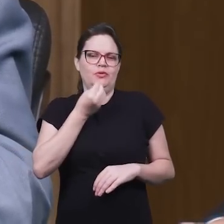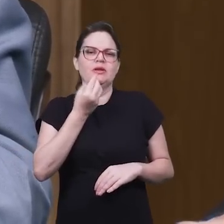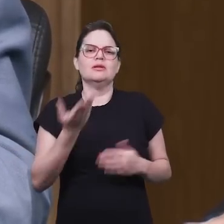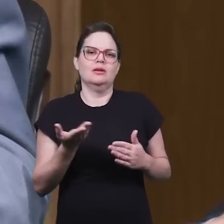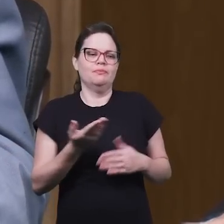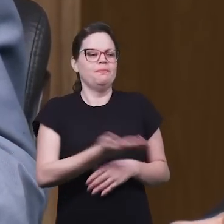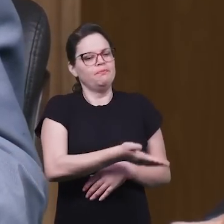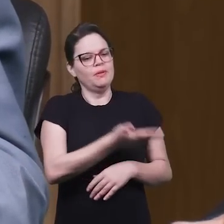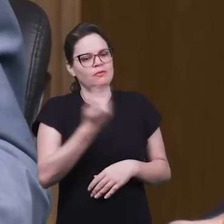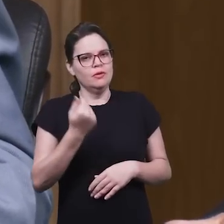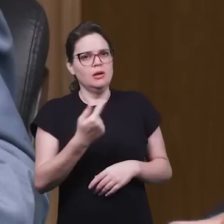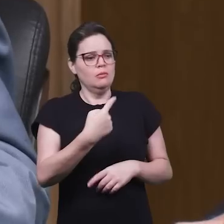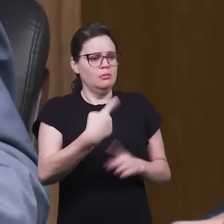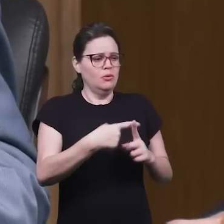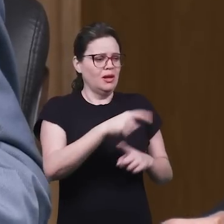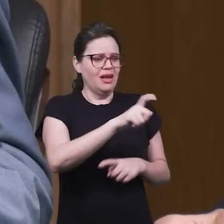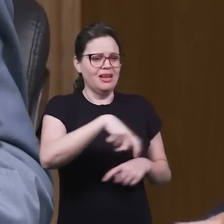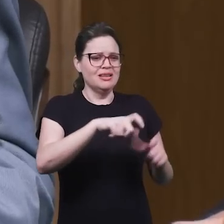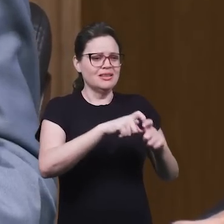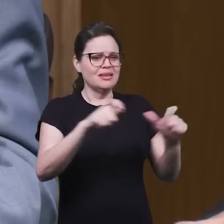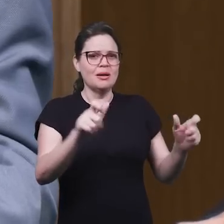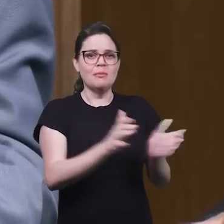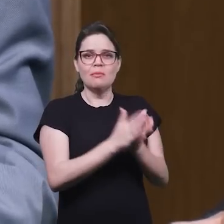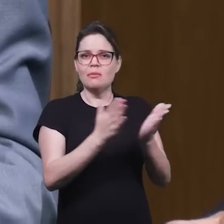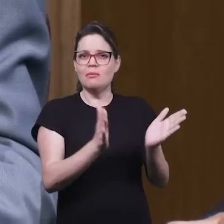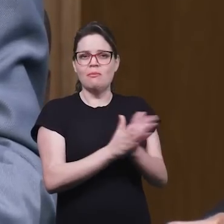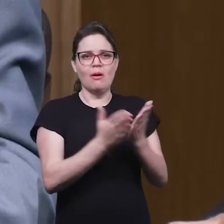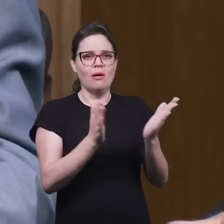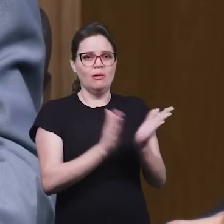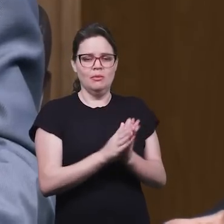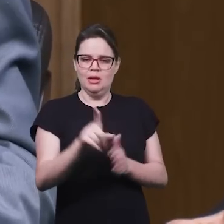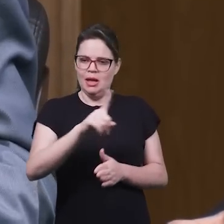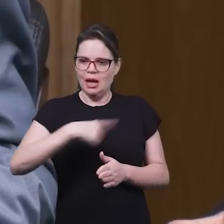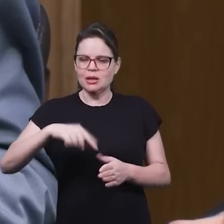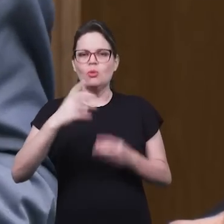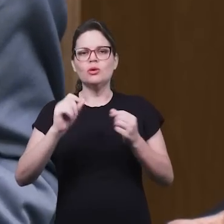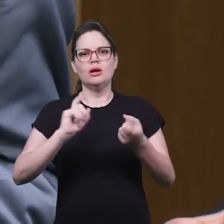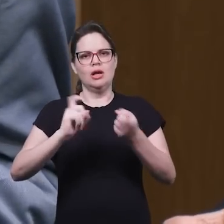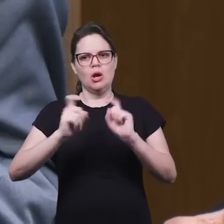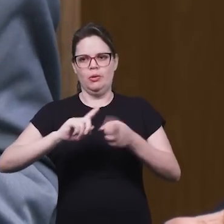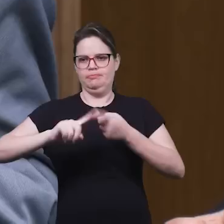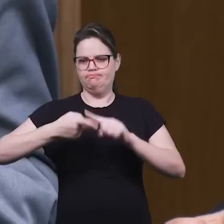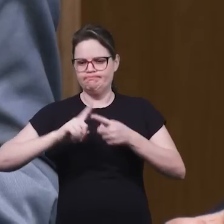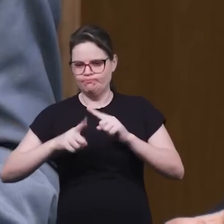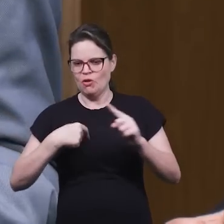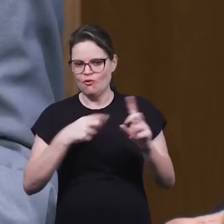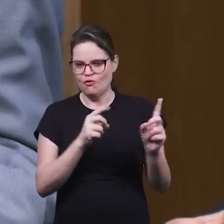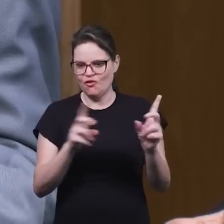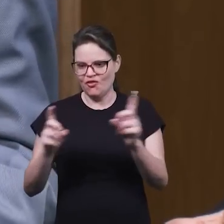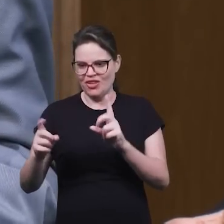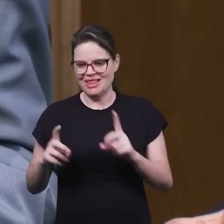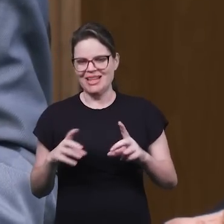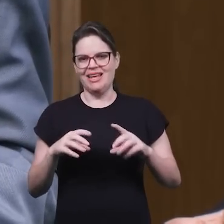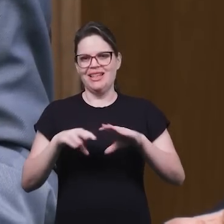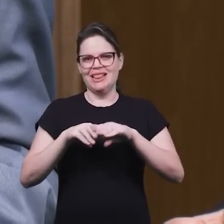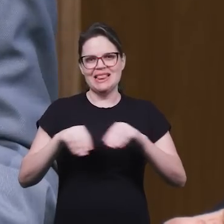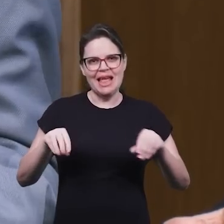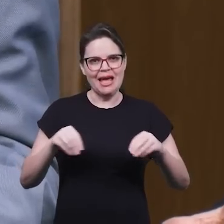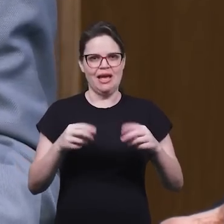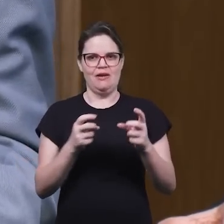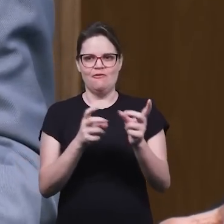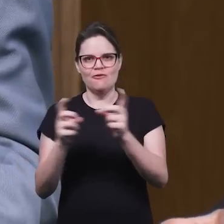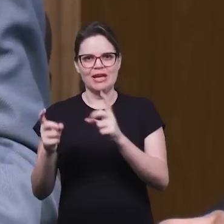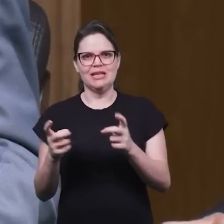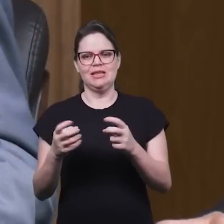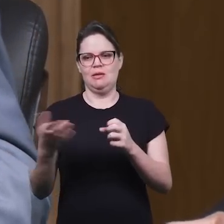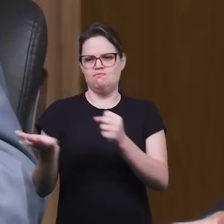vinham alguns muito pobres, então eles vendiam as propriedades e compravam comida para